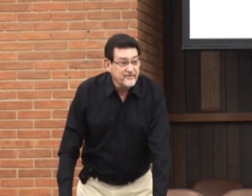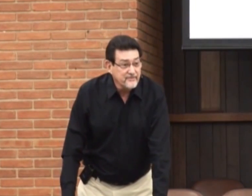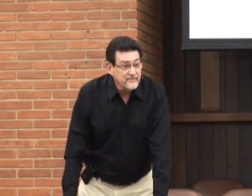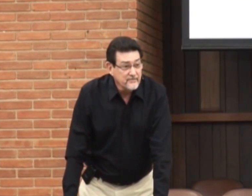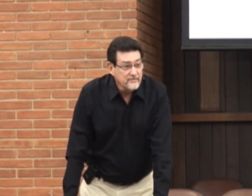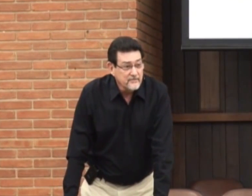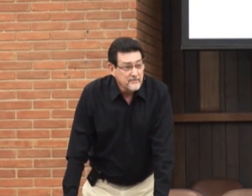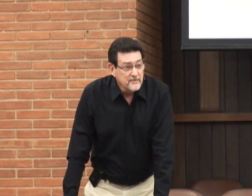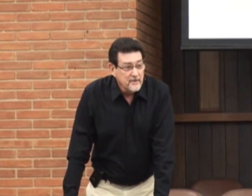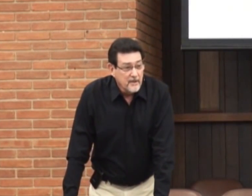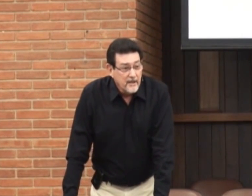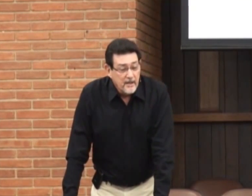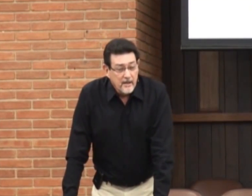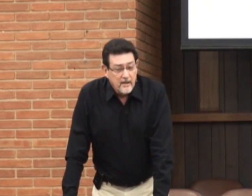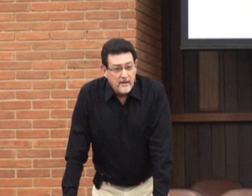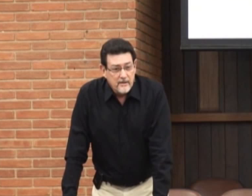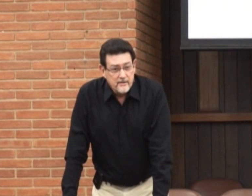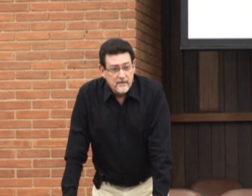Musgrave.